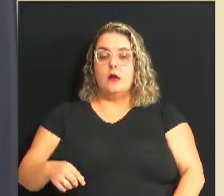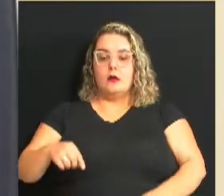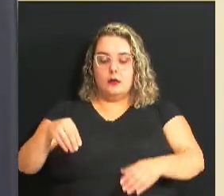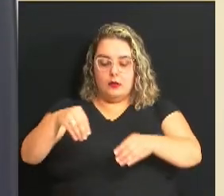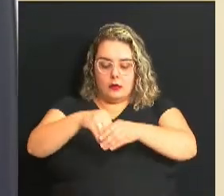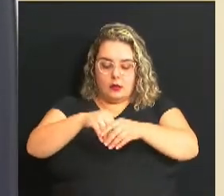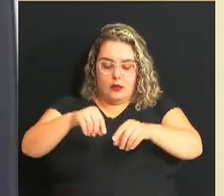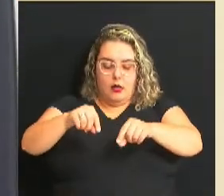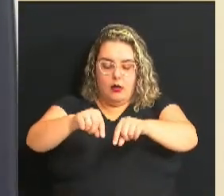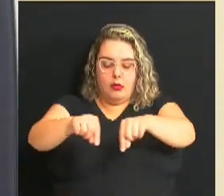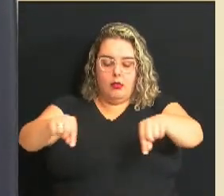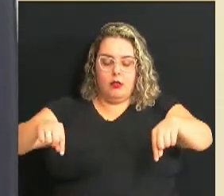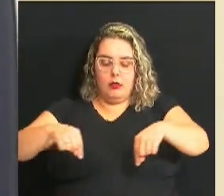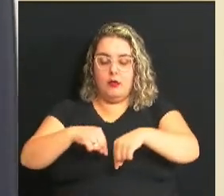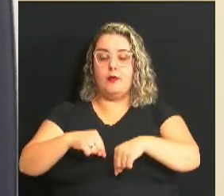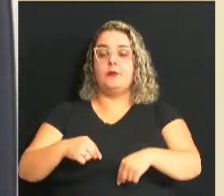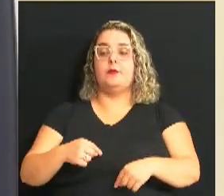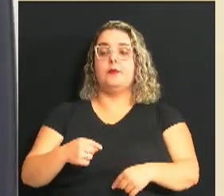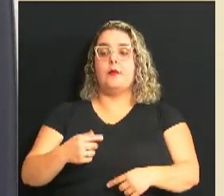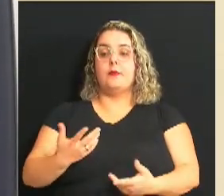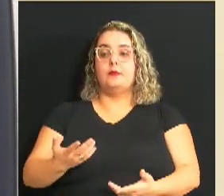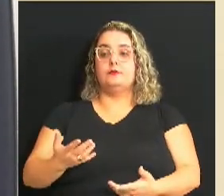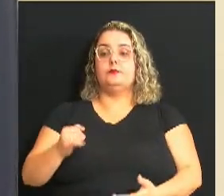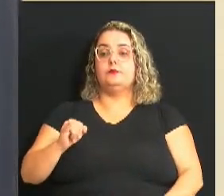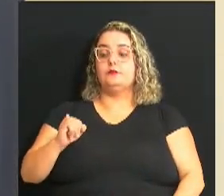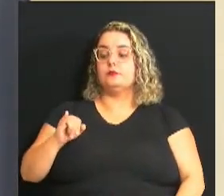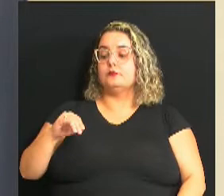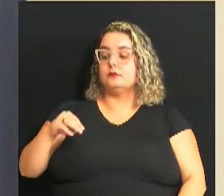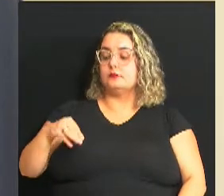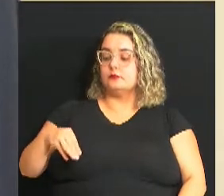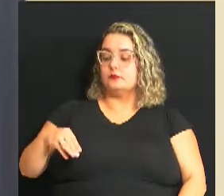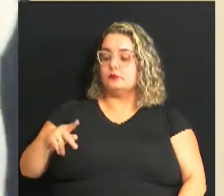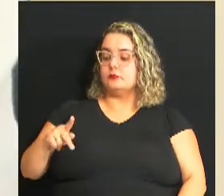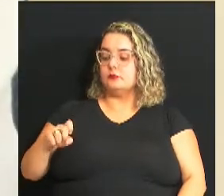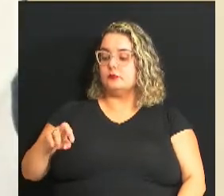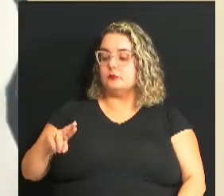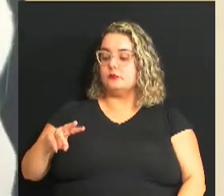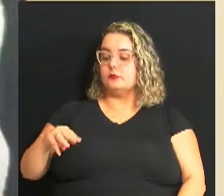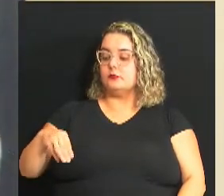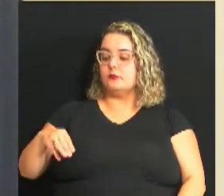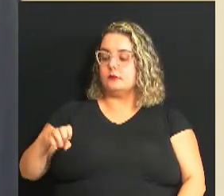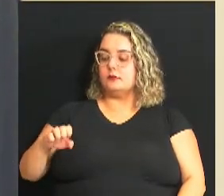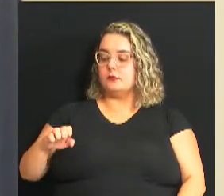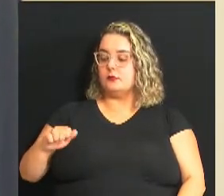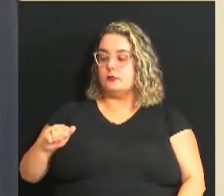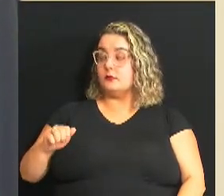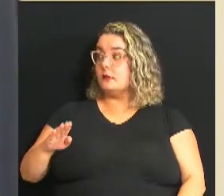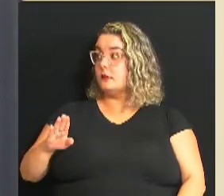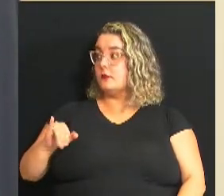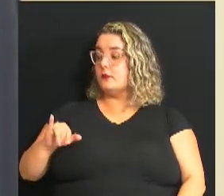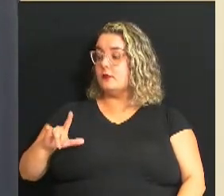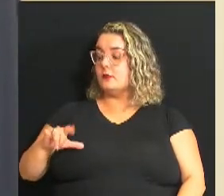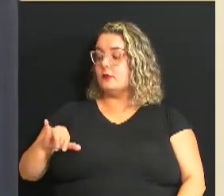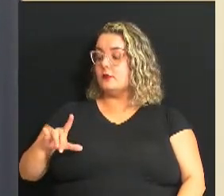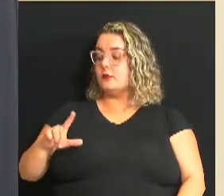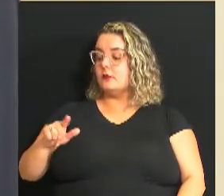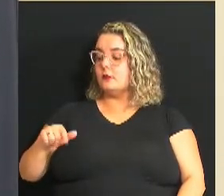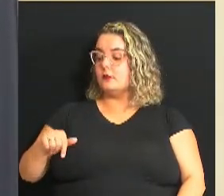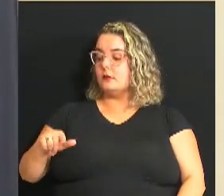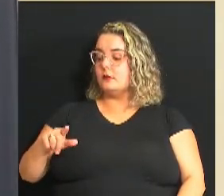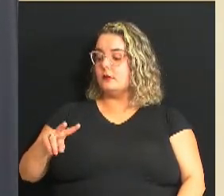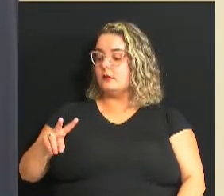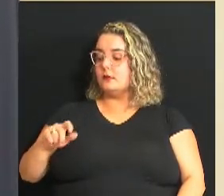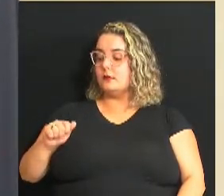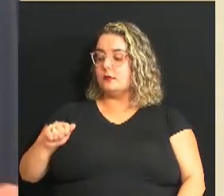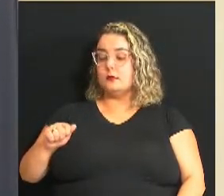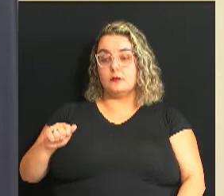da impermeabilização do teatro de arena e a obra inteira física do teatro centro de convivência, né, do teatro